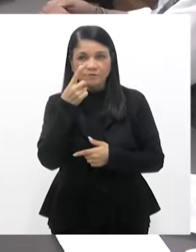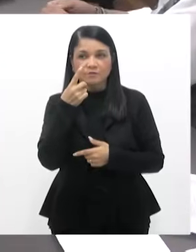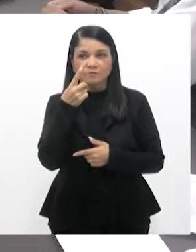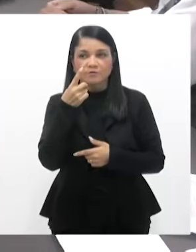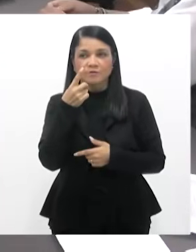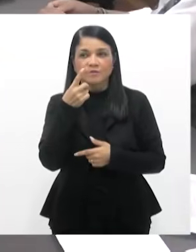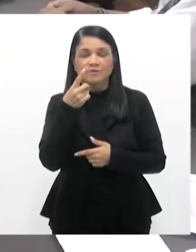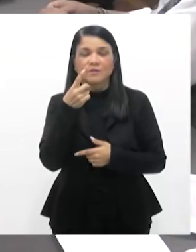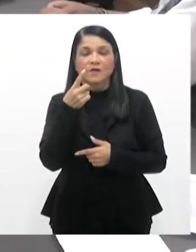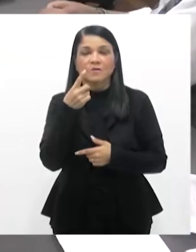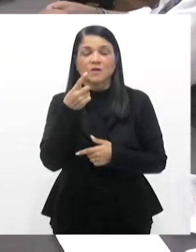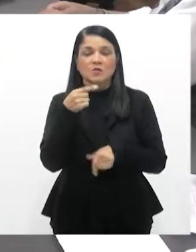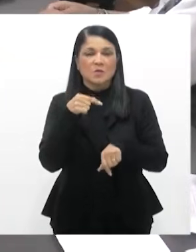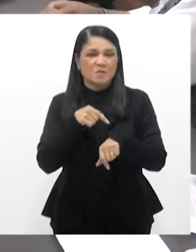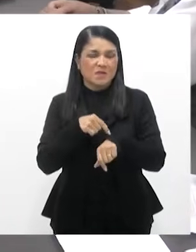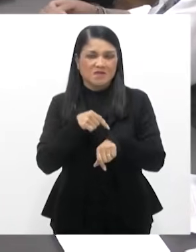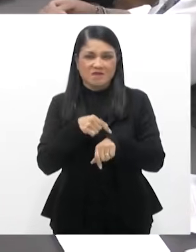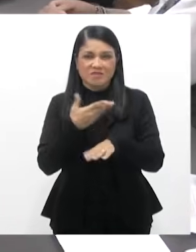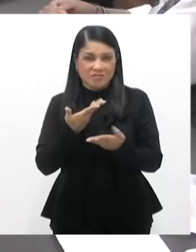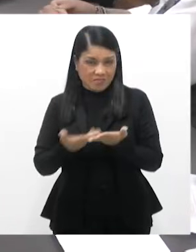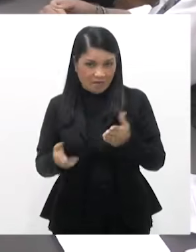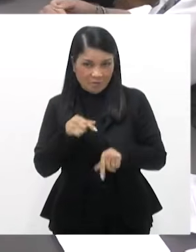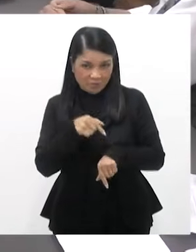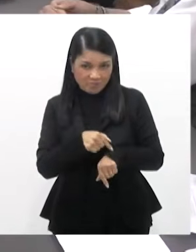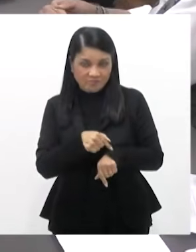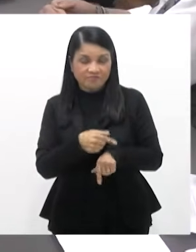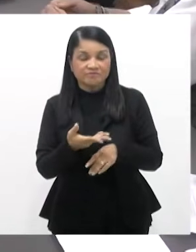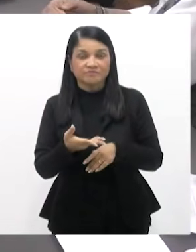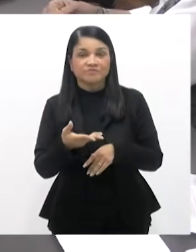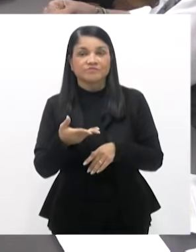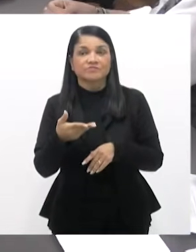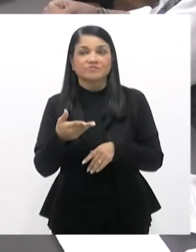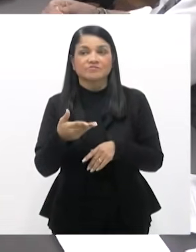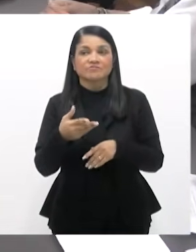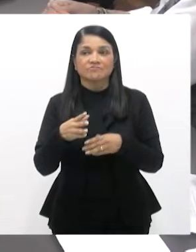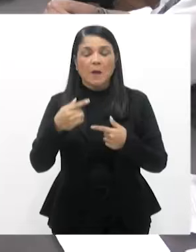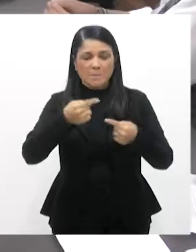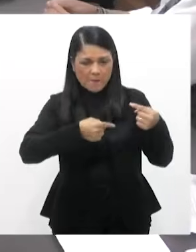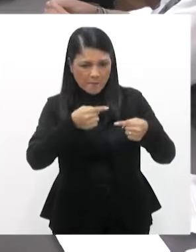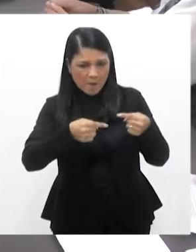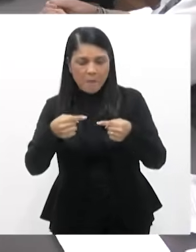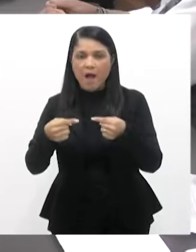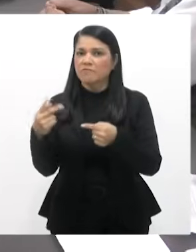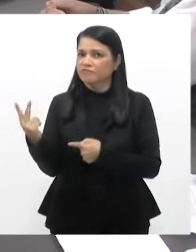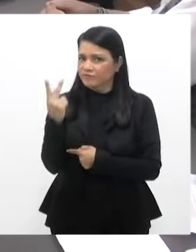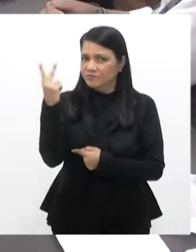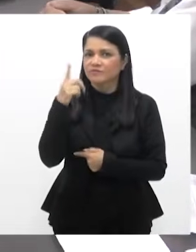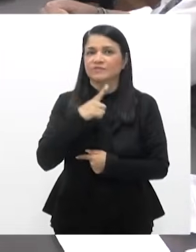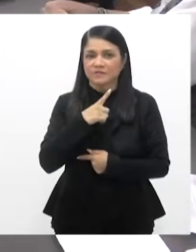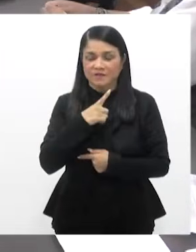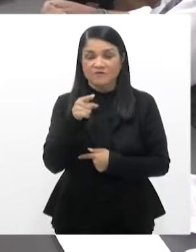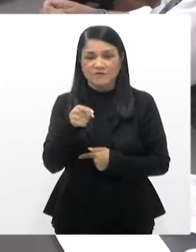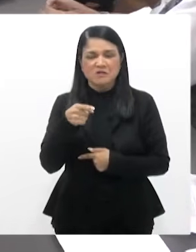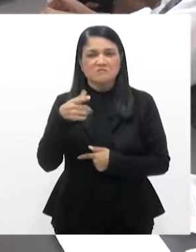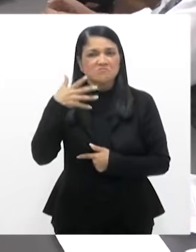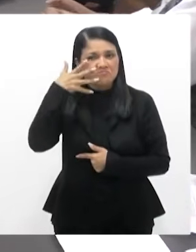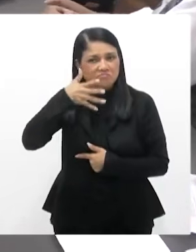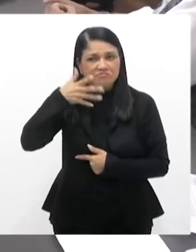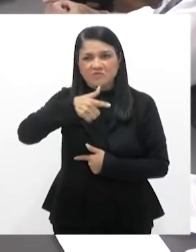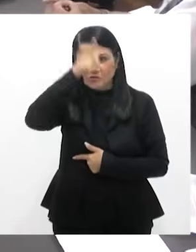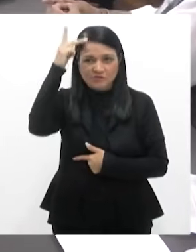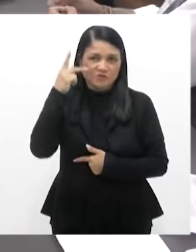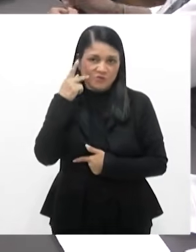acabar gastando muito tempo nesse sentido, mas enriquece o debate, sim, até porque Vossa Excelência é um grande orador, grande